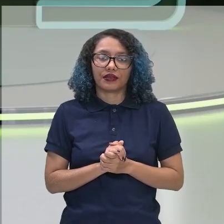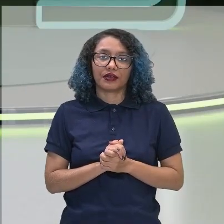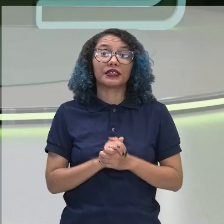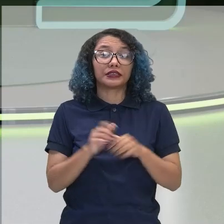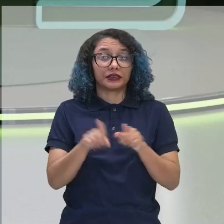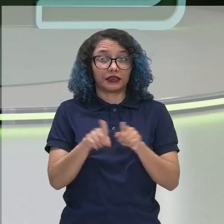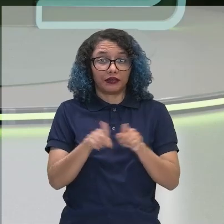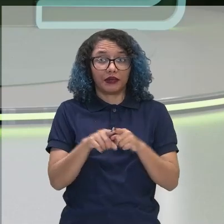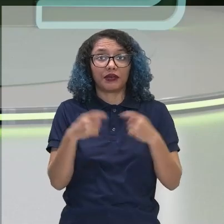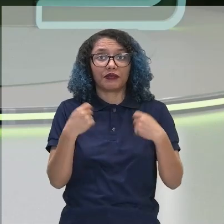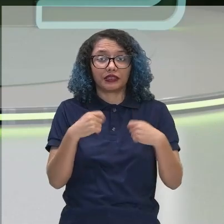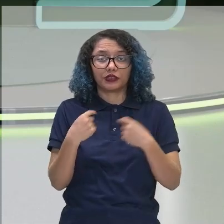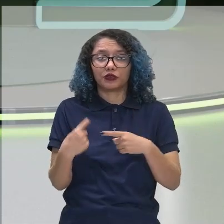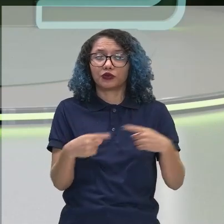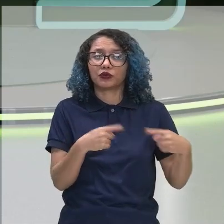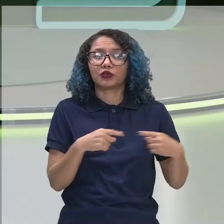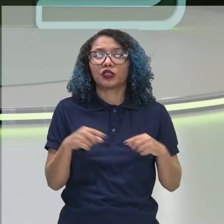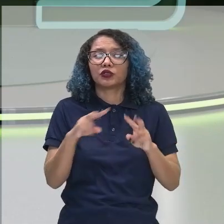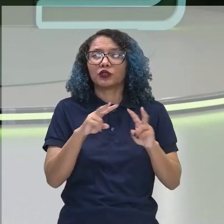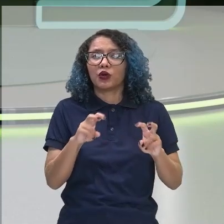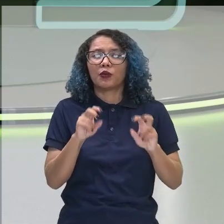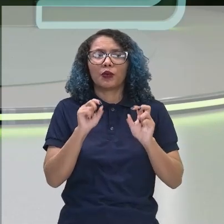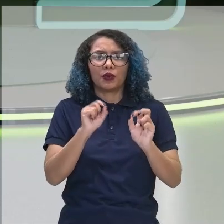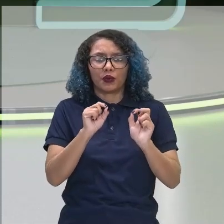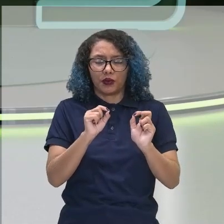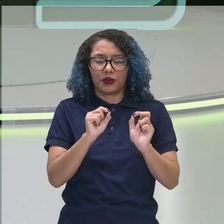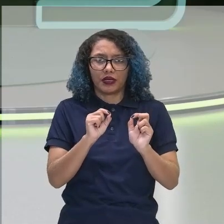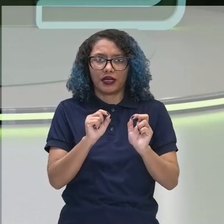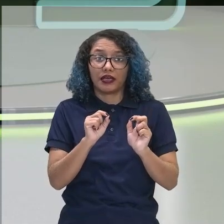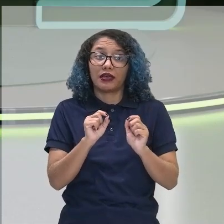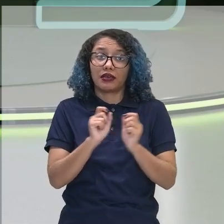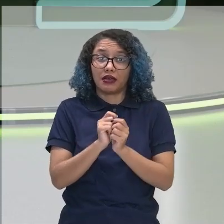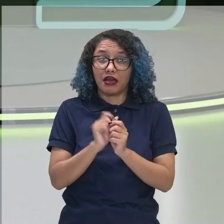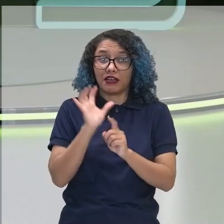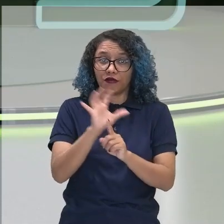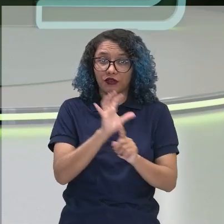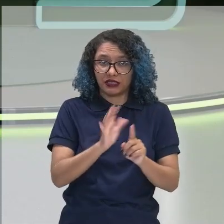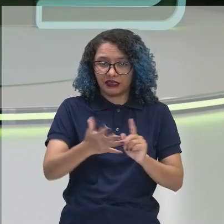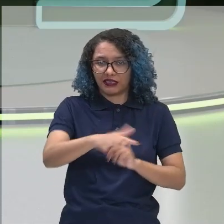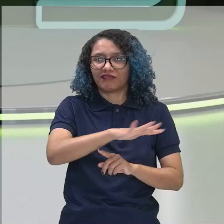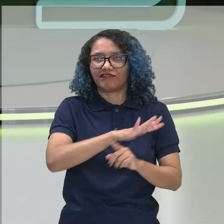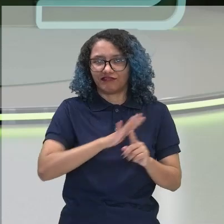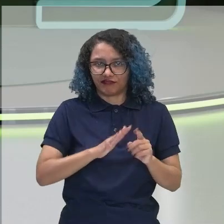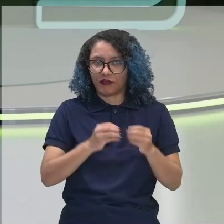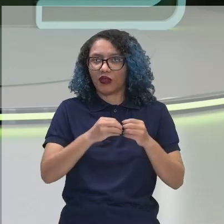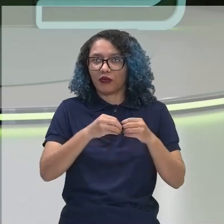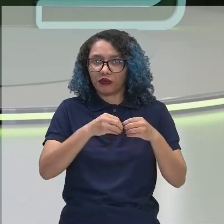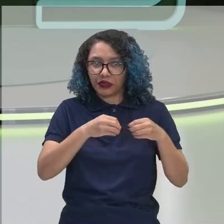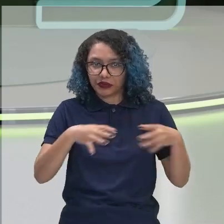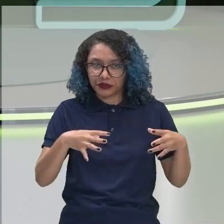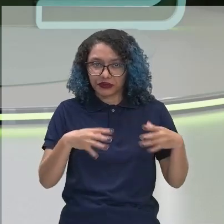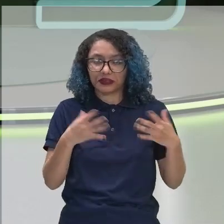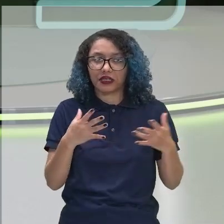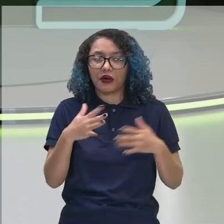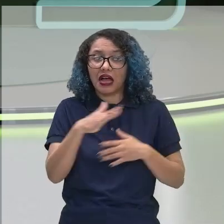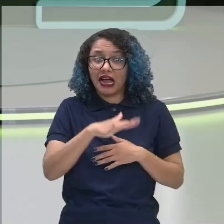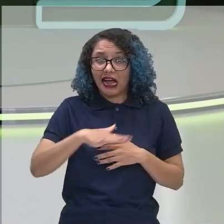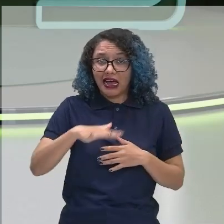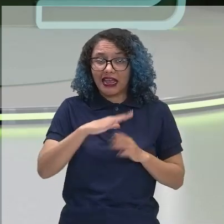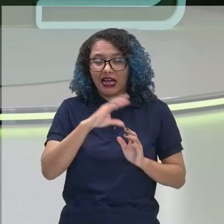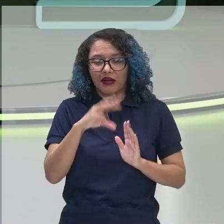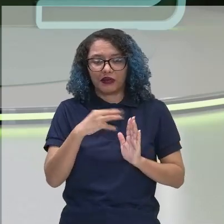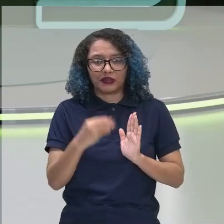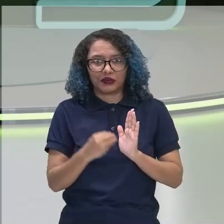os impactos que elas possam causar ao meio ambiente. E quando a gente fala do bioma amazônico, né, então